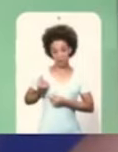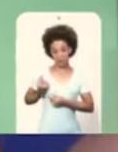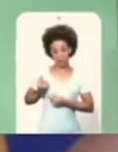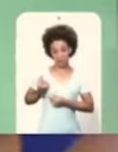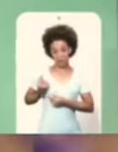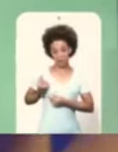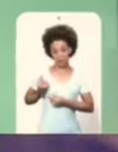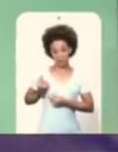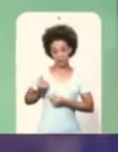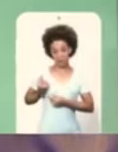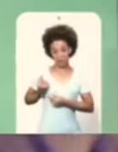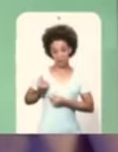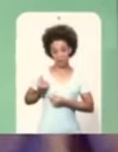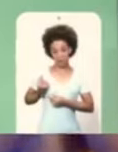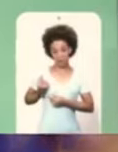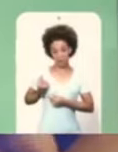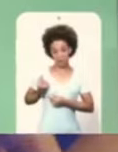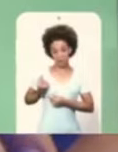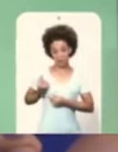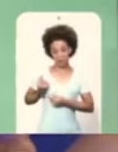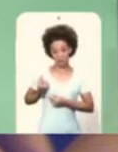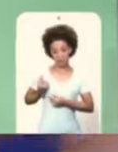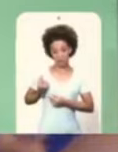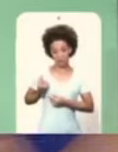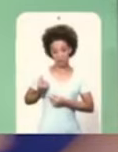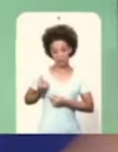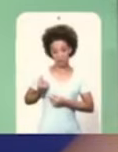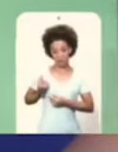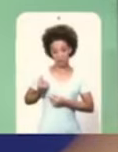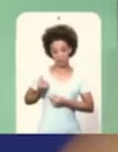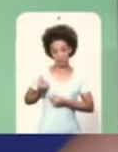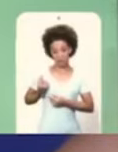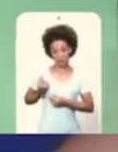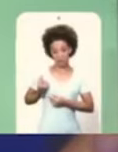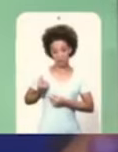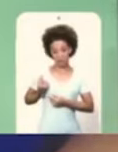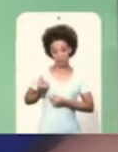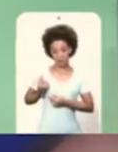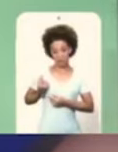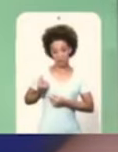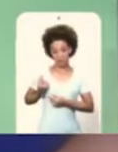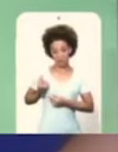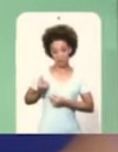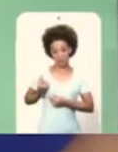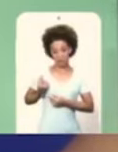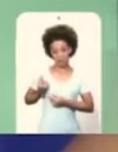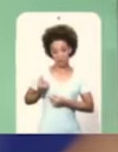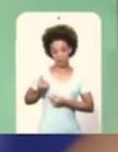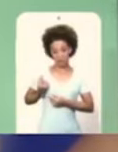com a campanha dela. Só que é o seguinte, né? Onde as pessoas estão mais sentindo